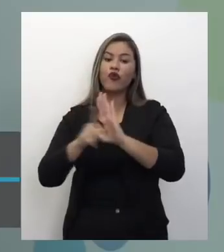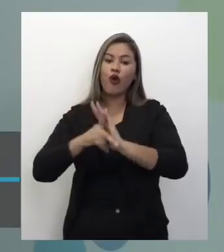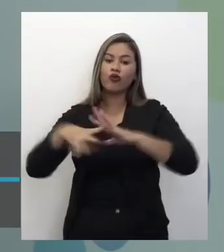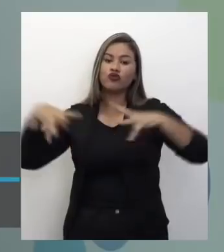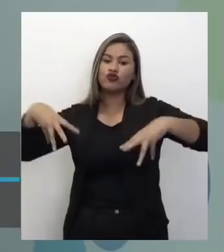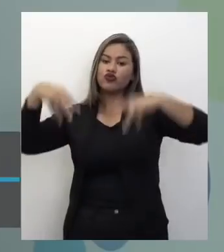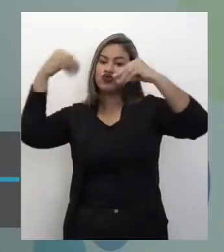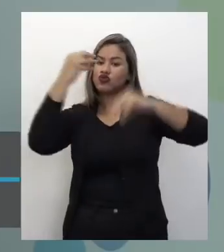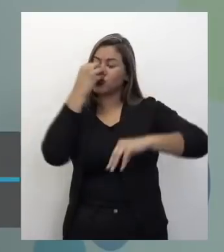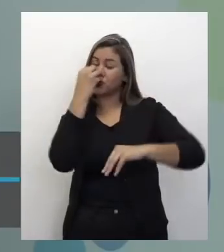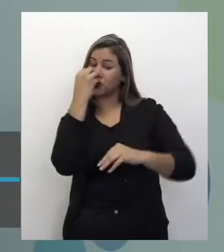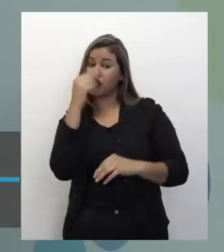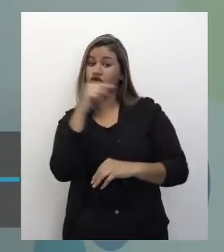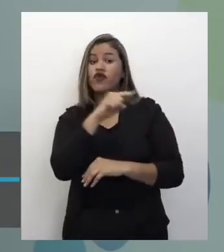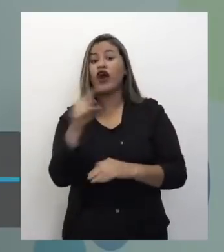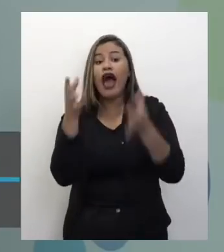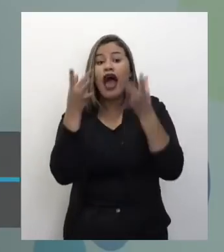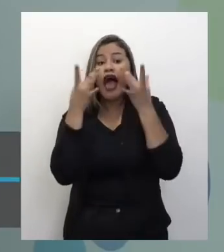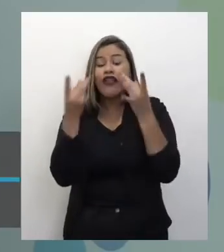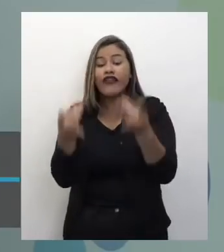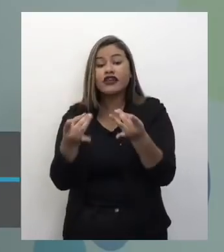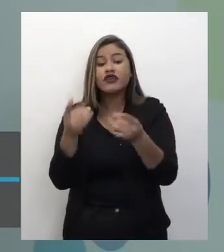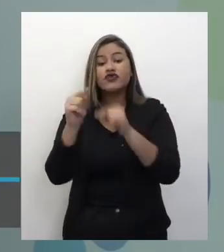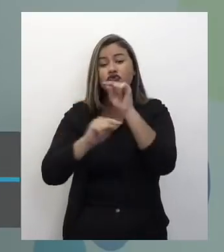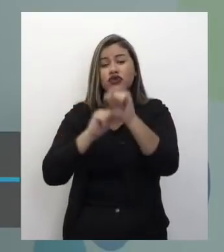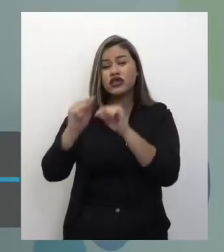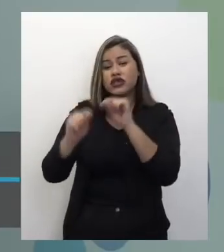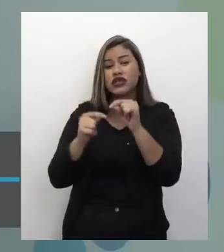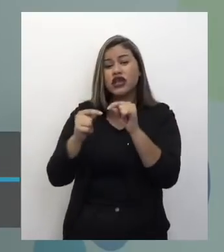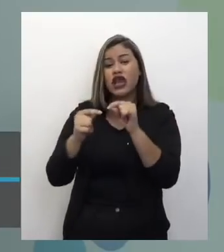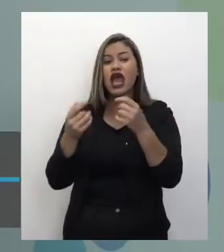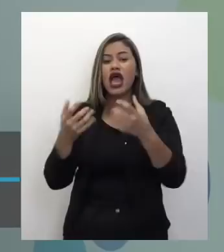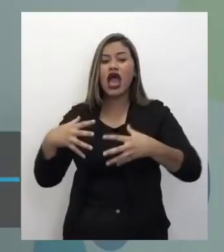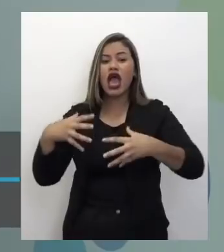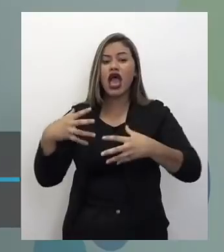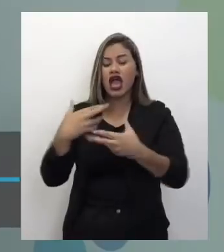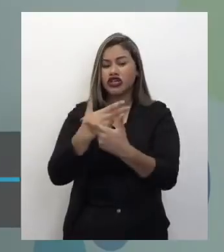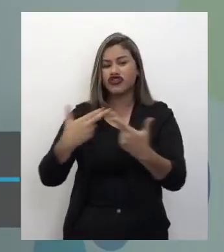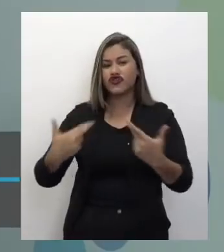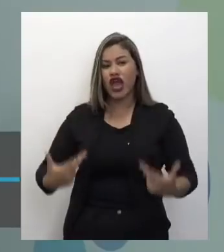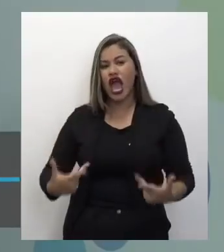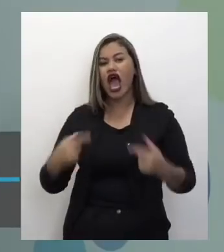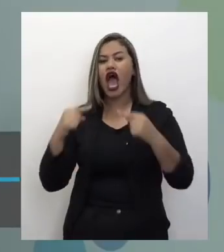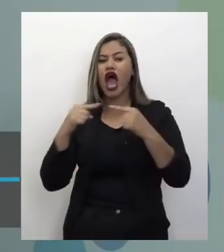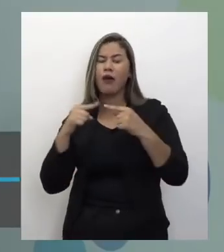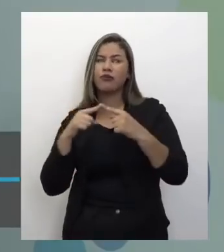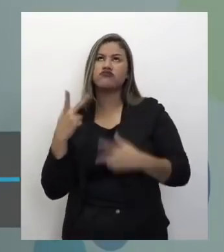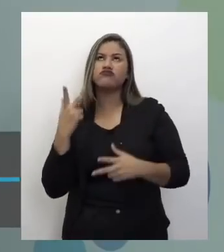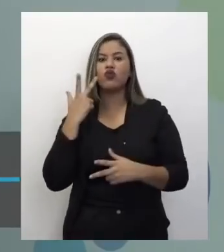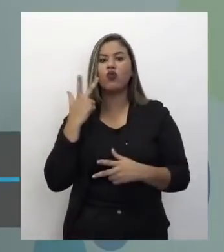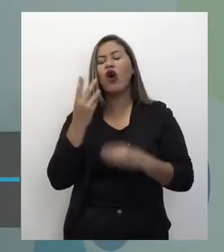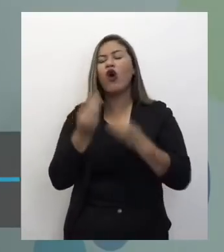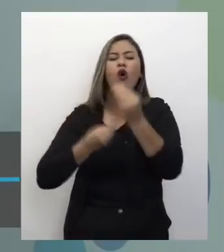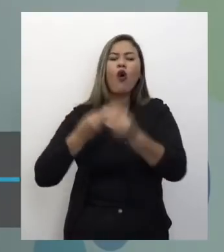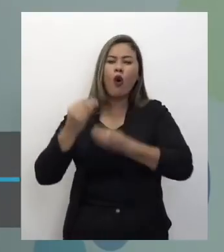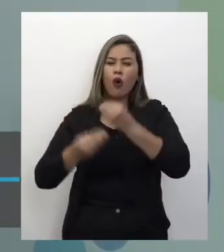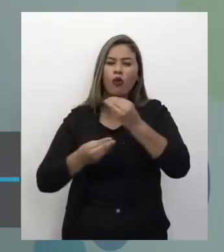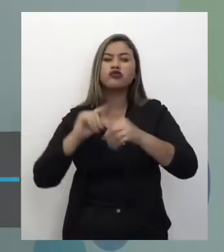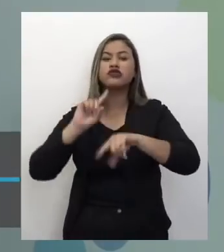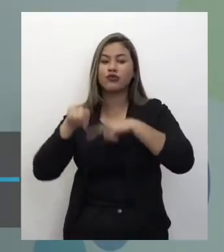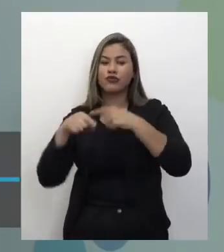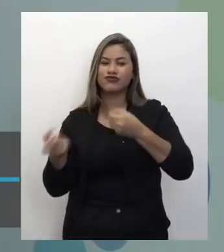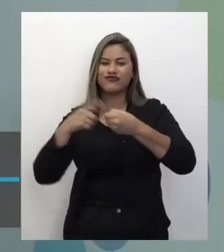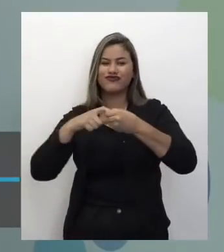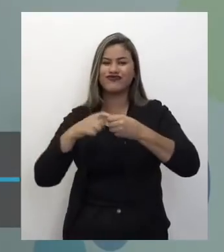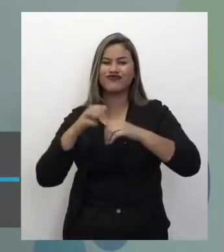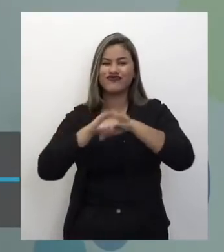observassem os elementos, como que é feito. Será que é um circo comum que a gente está acostumado a ver? Então, vamos apreciar, depois a gente volta a